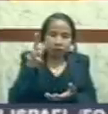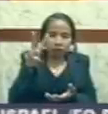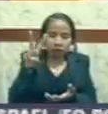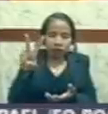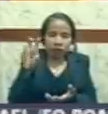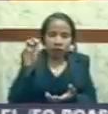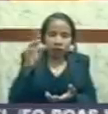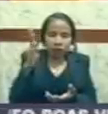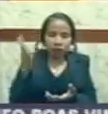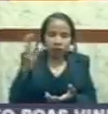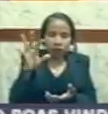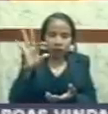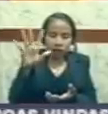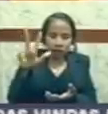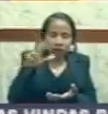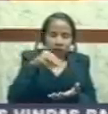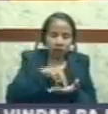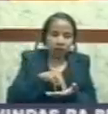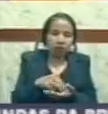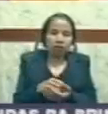29.243.000. Receitas tributárias,